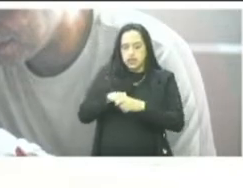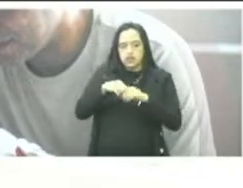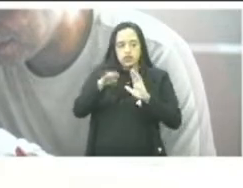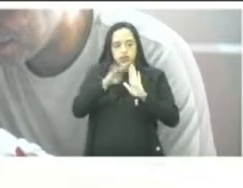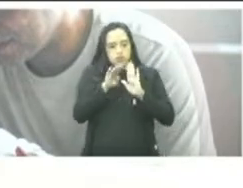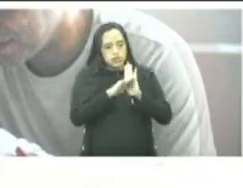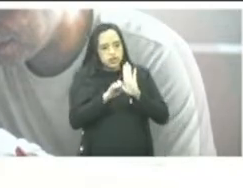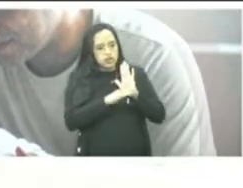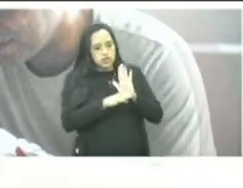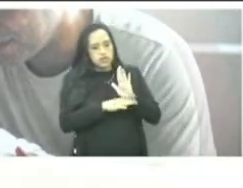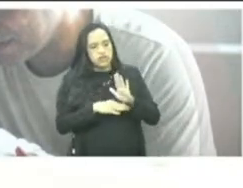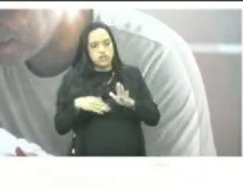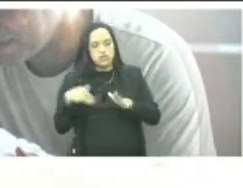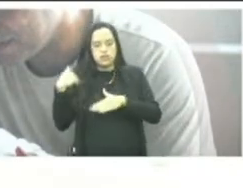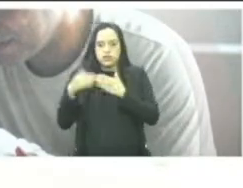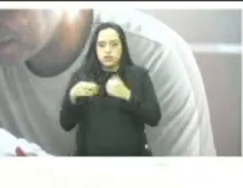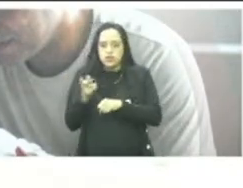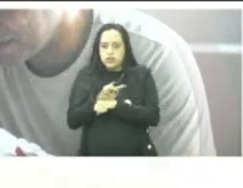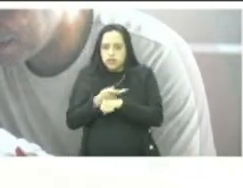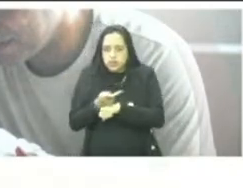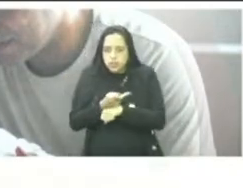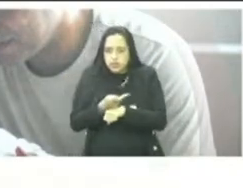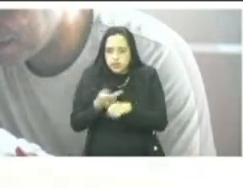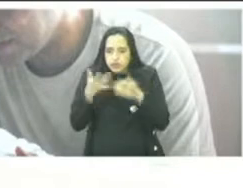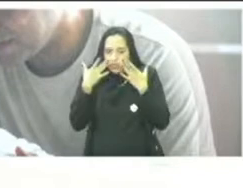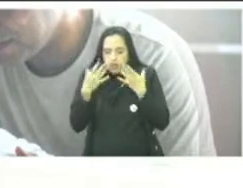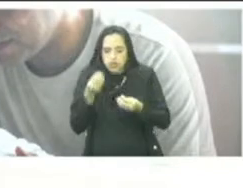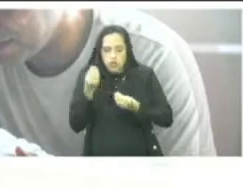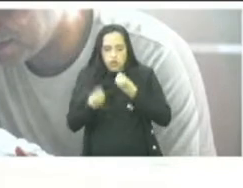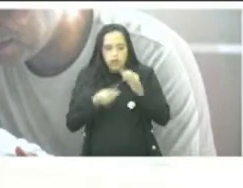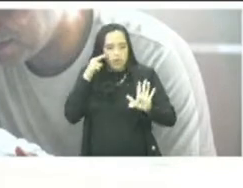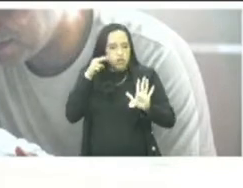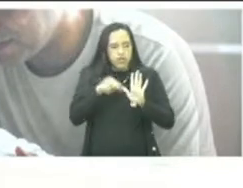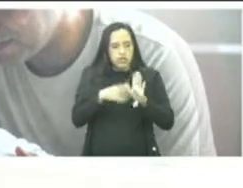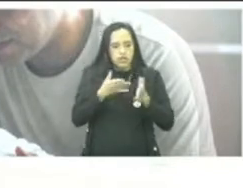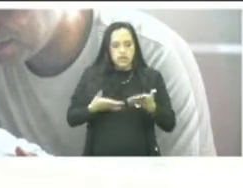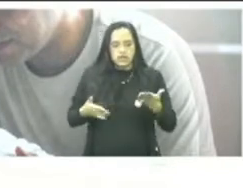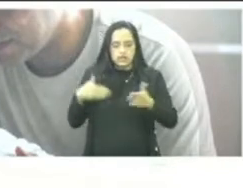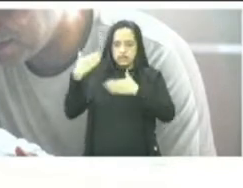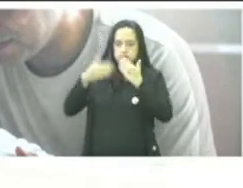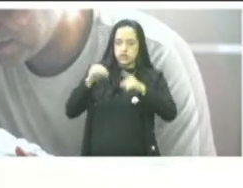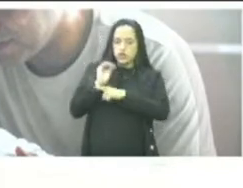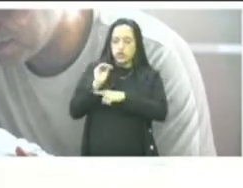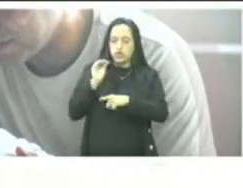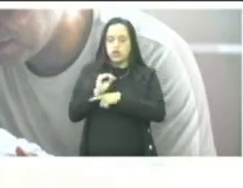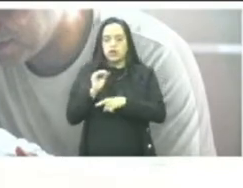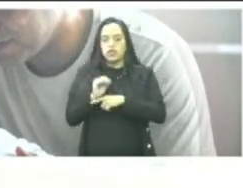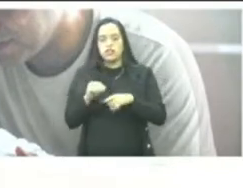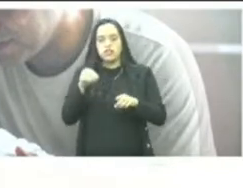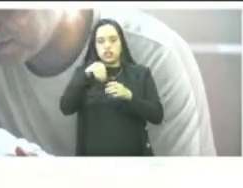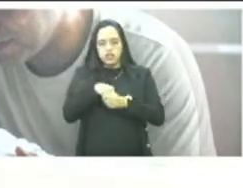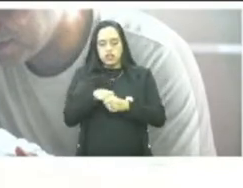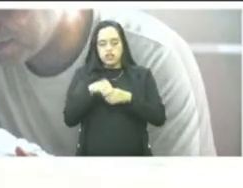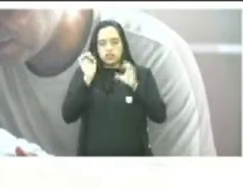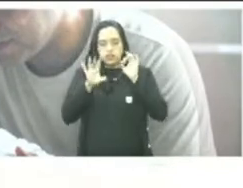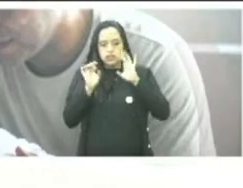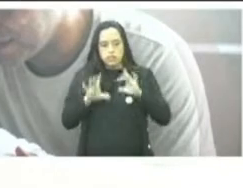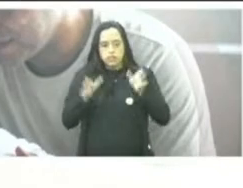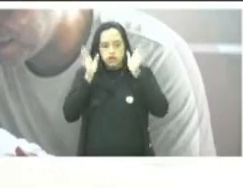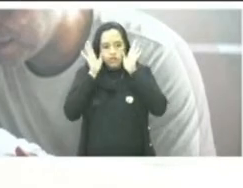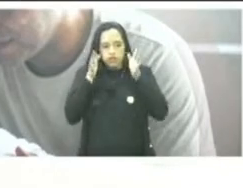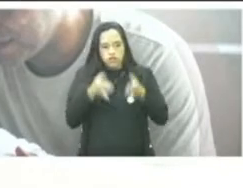de busca ativa, né? Então, como é que a gente enxerga essa dinâmica de cuidado e especialmente focado nas